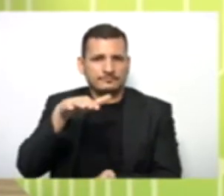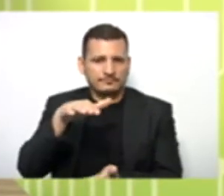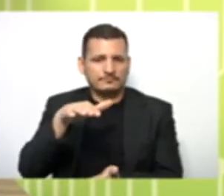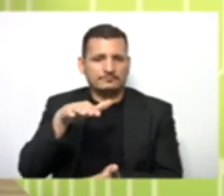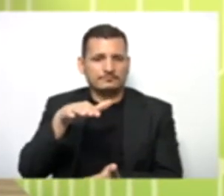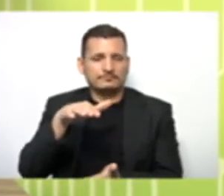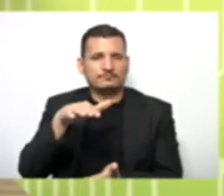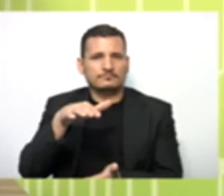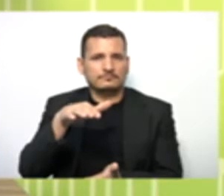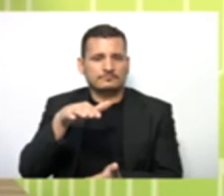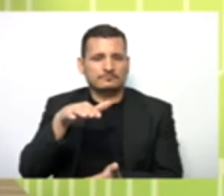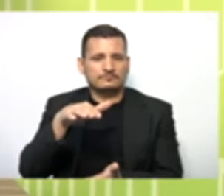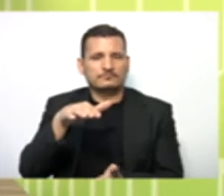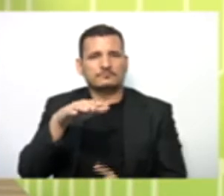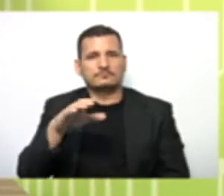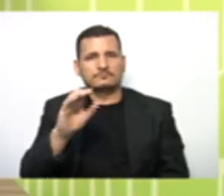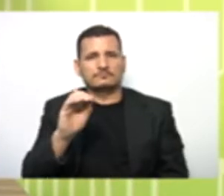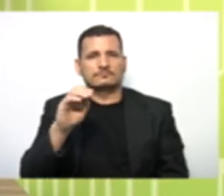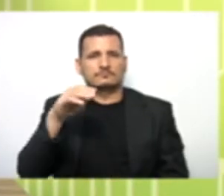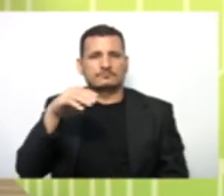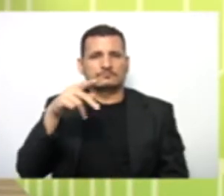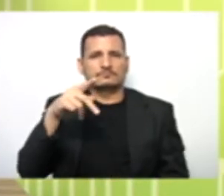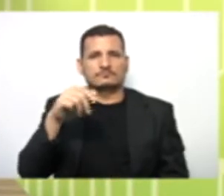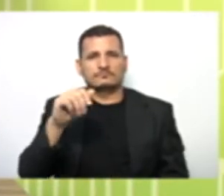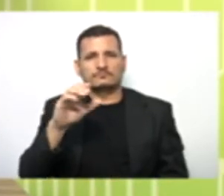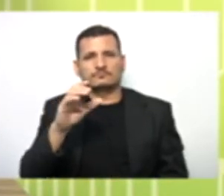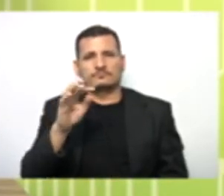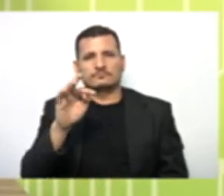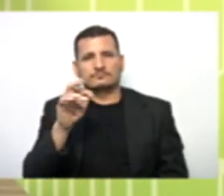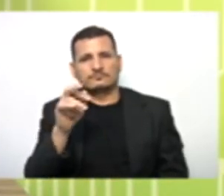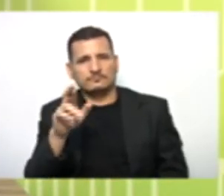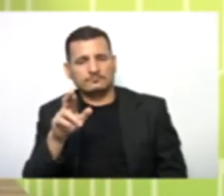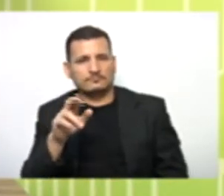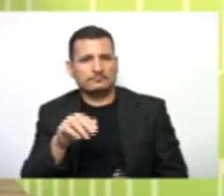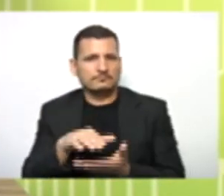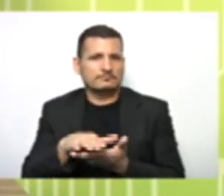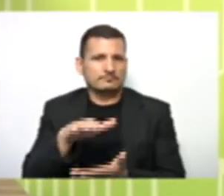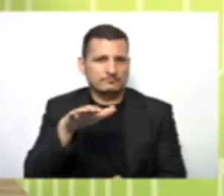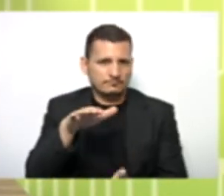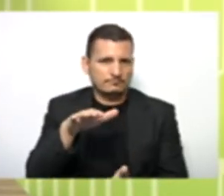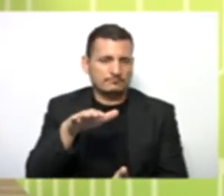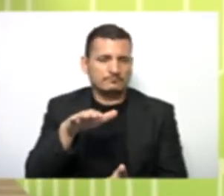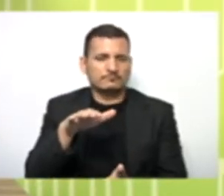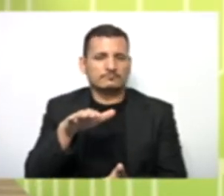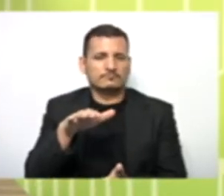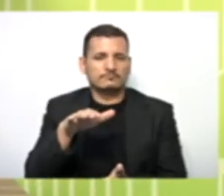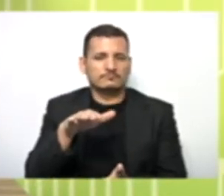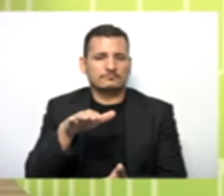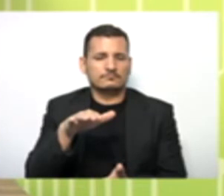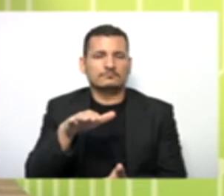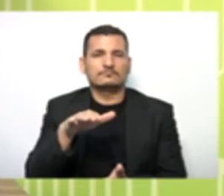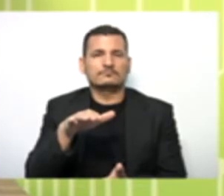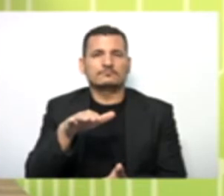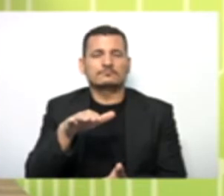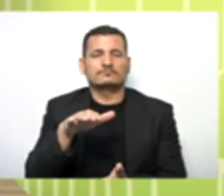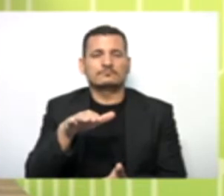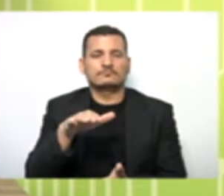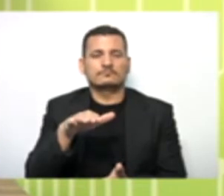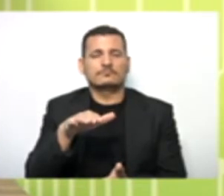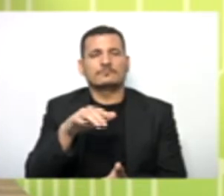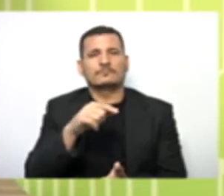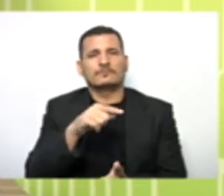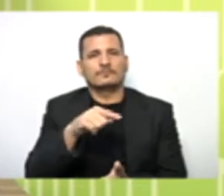que tinha, vamos dizer, 500 megas em um arquivo com 300, 200 megas, ele vai ter que